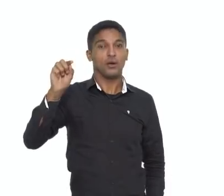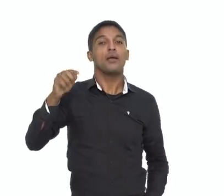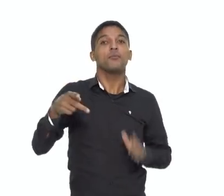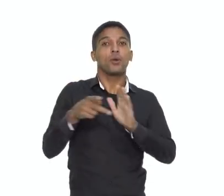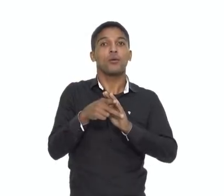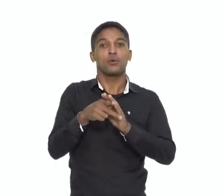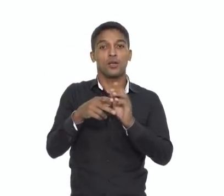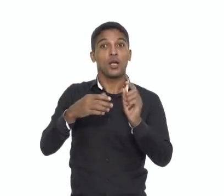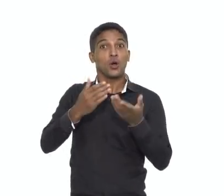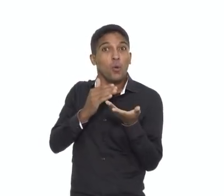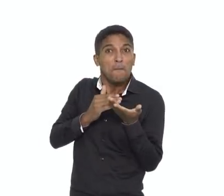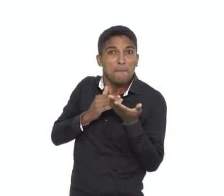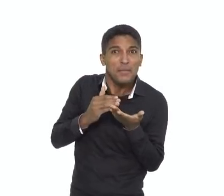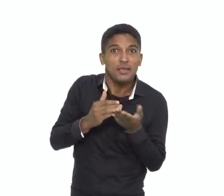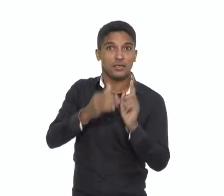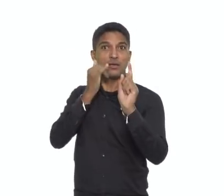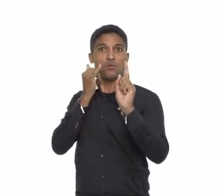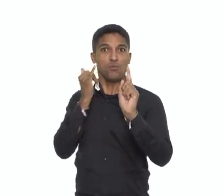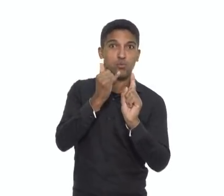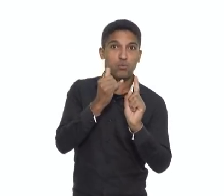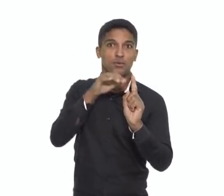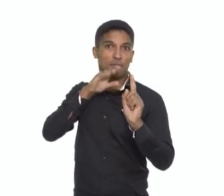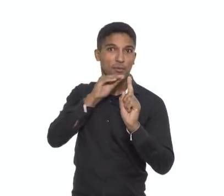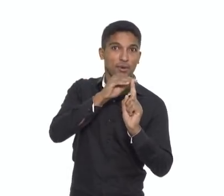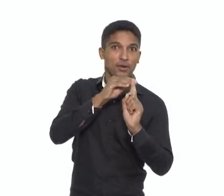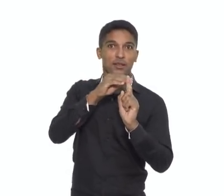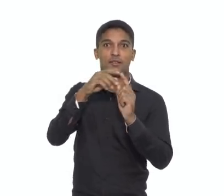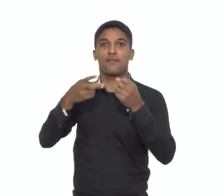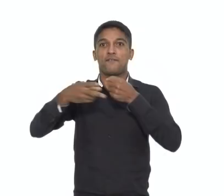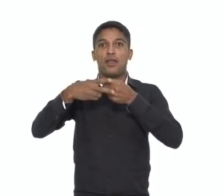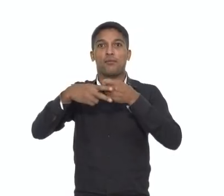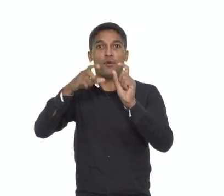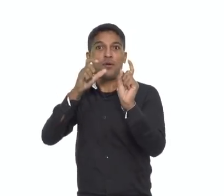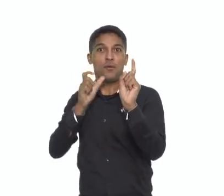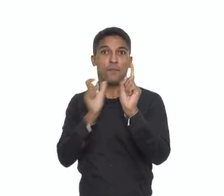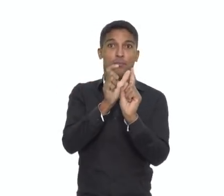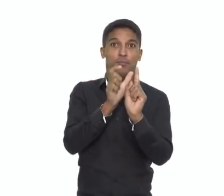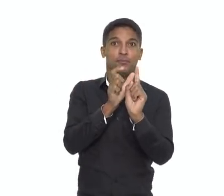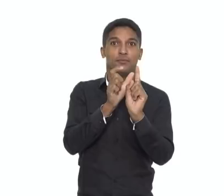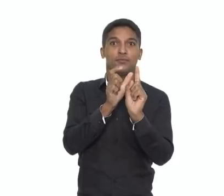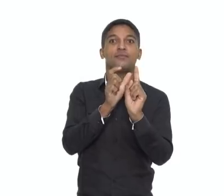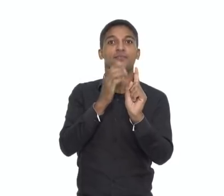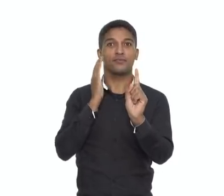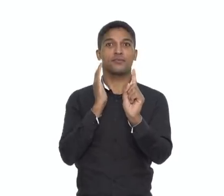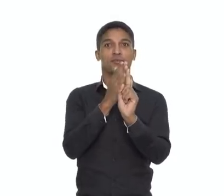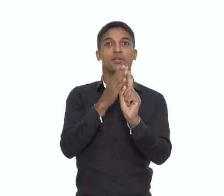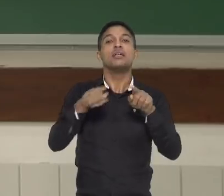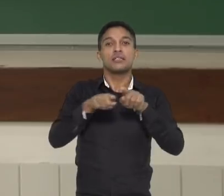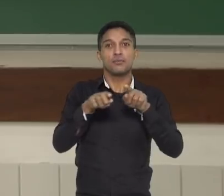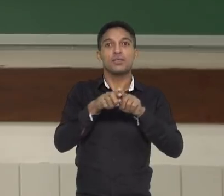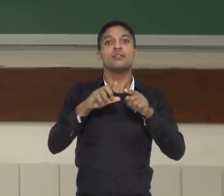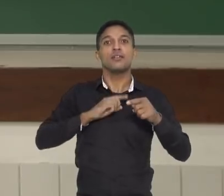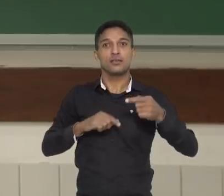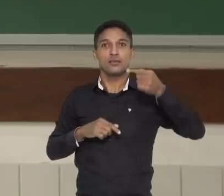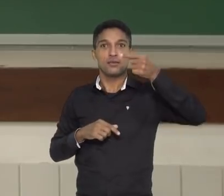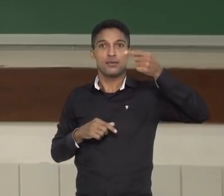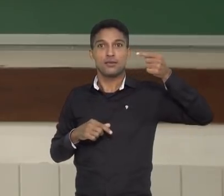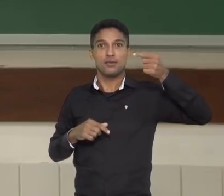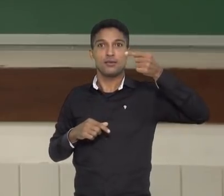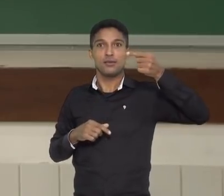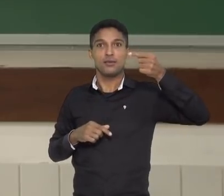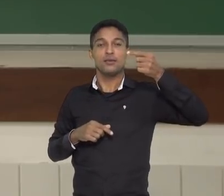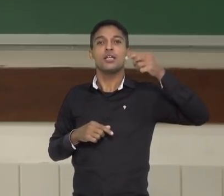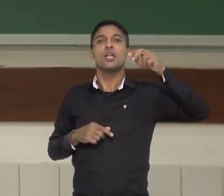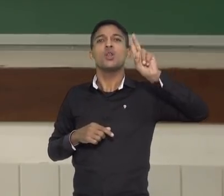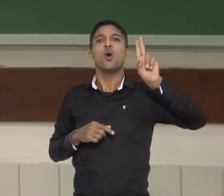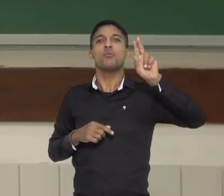discurso, lembra aquela lista? E eu tenho também o uso do travessão, para indicar